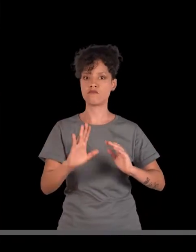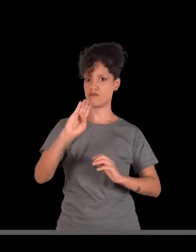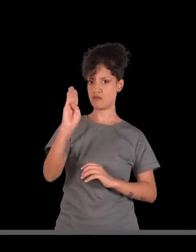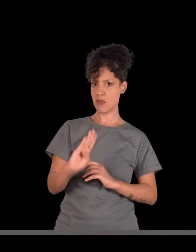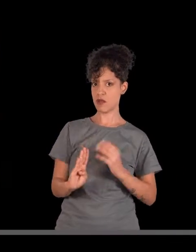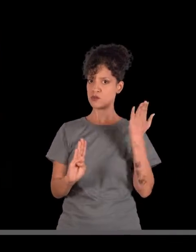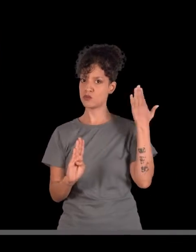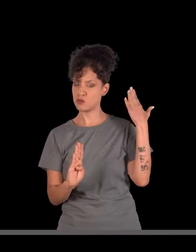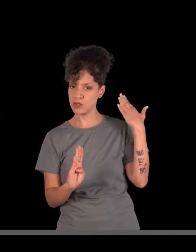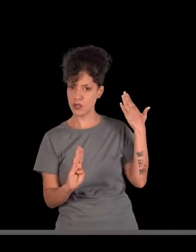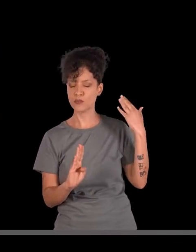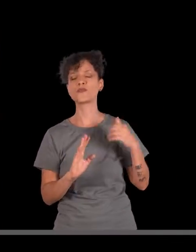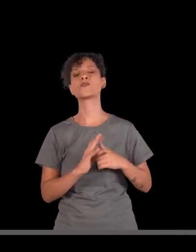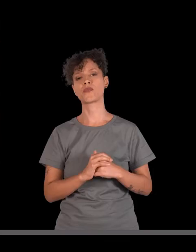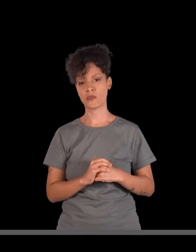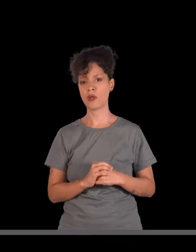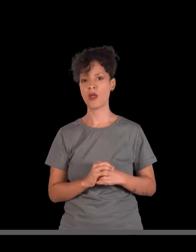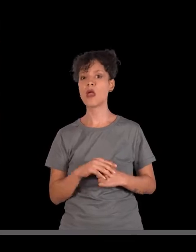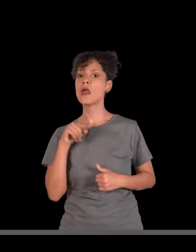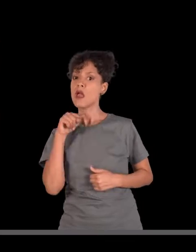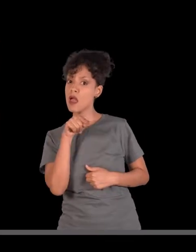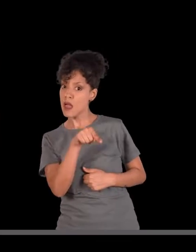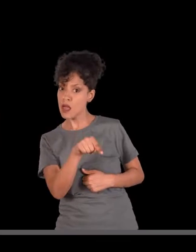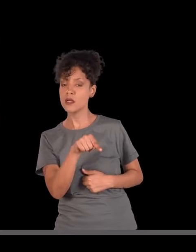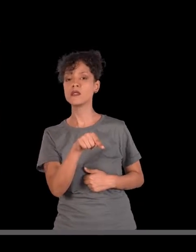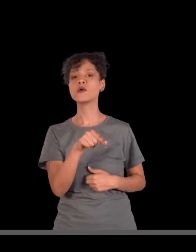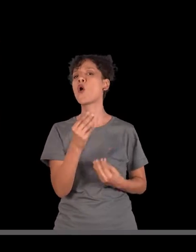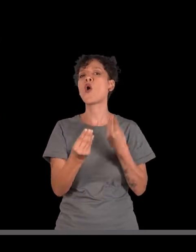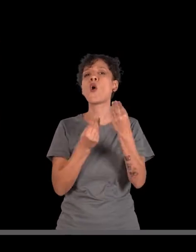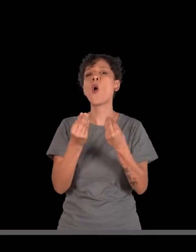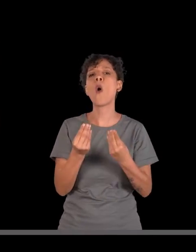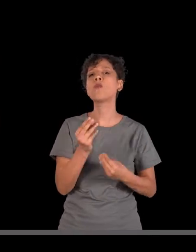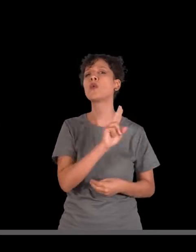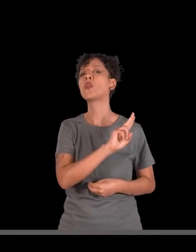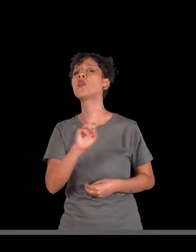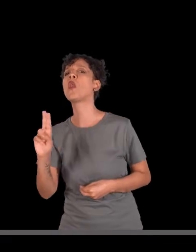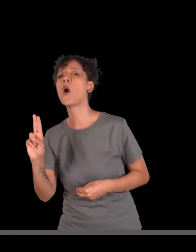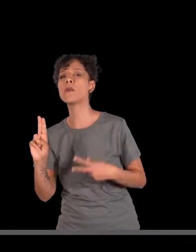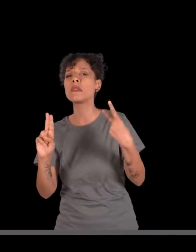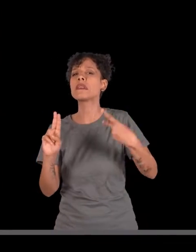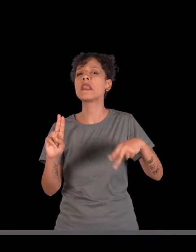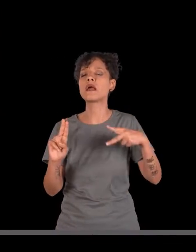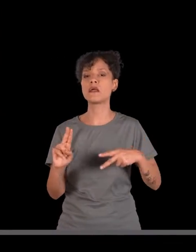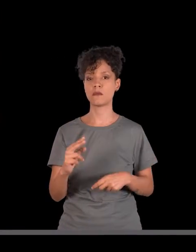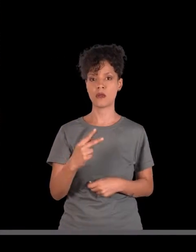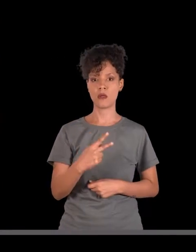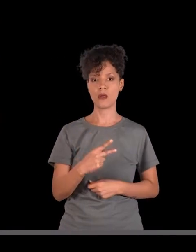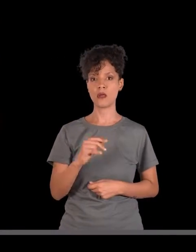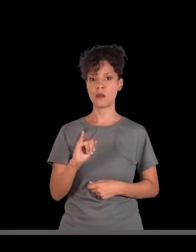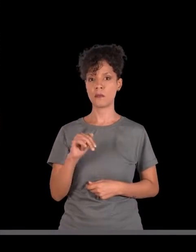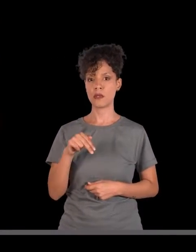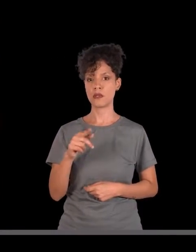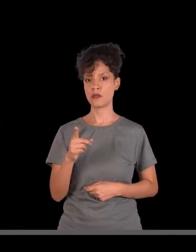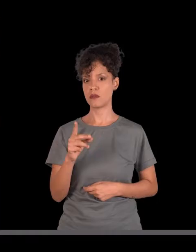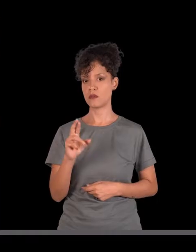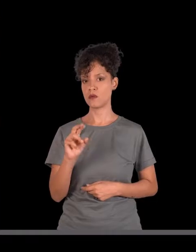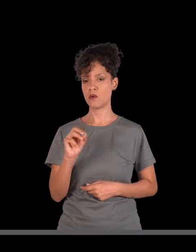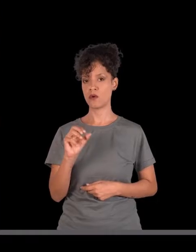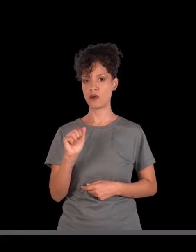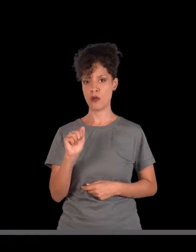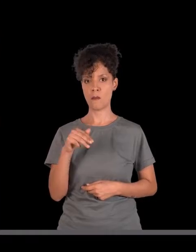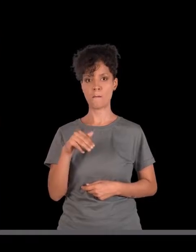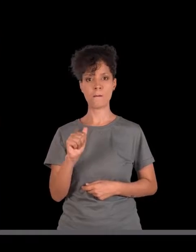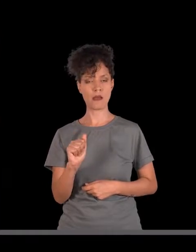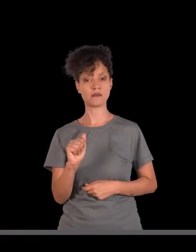nosso país, certo? E chamavam, era uma forma de denominar o território, era chamando de